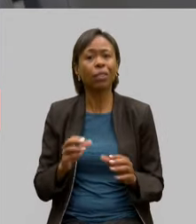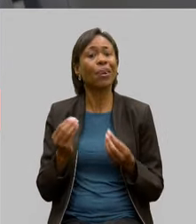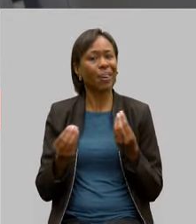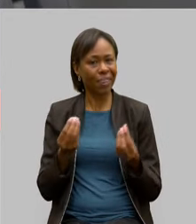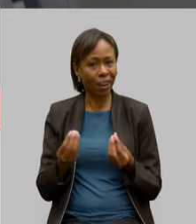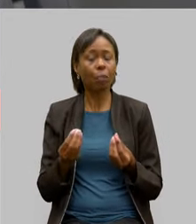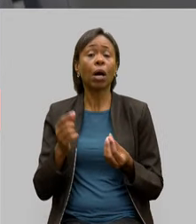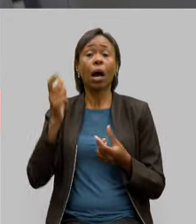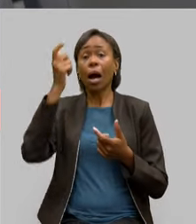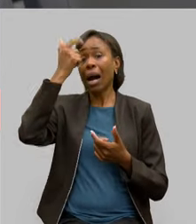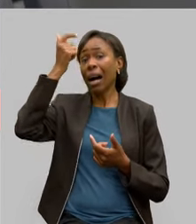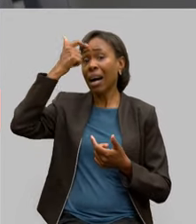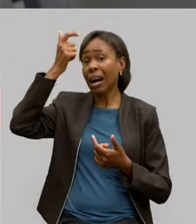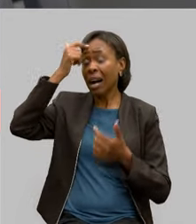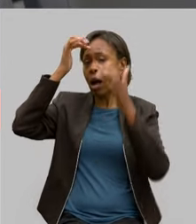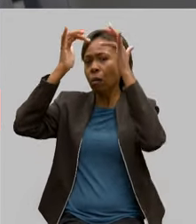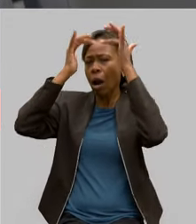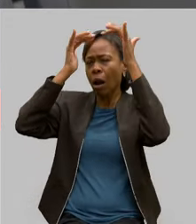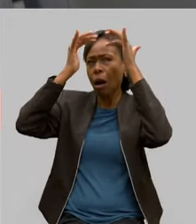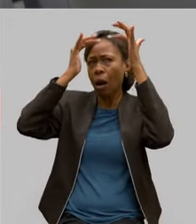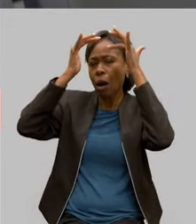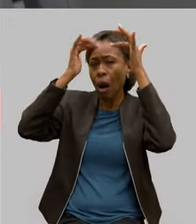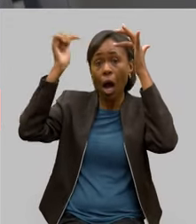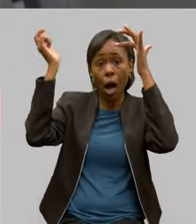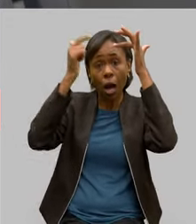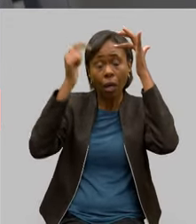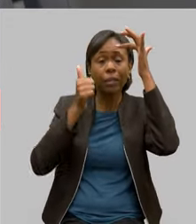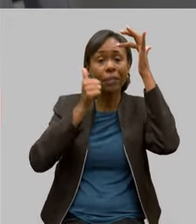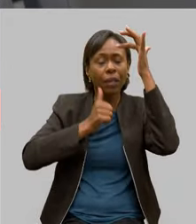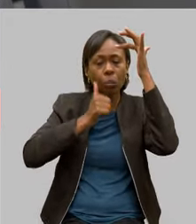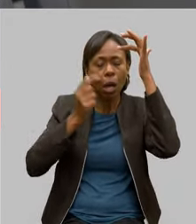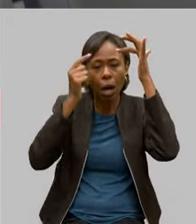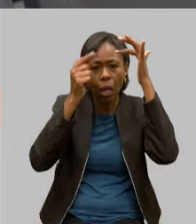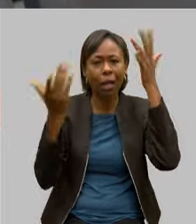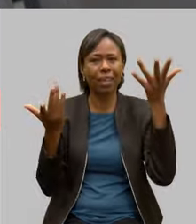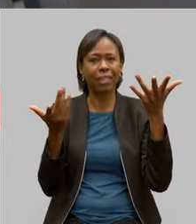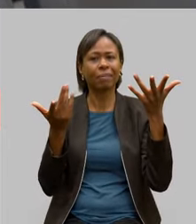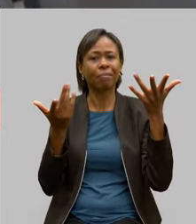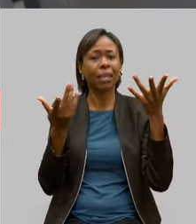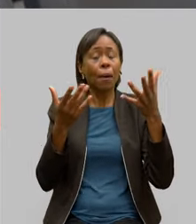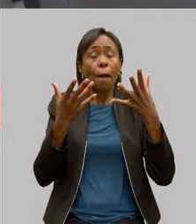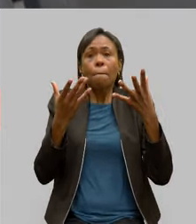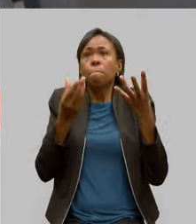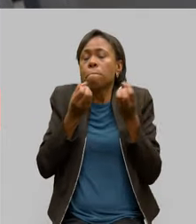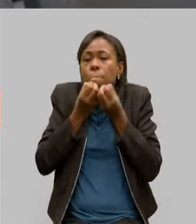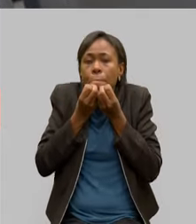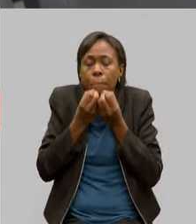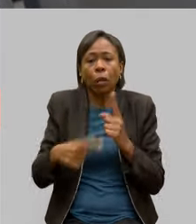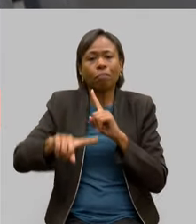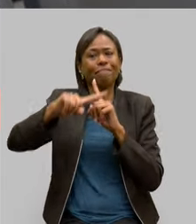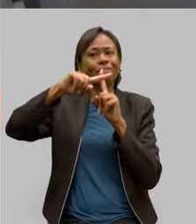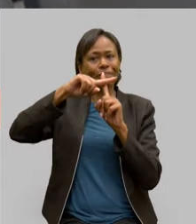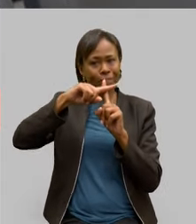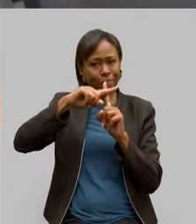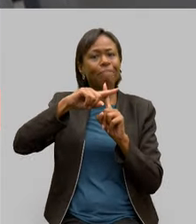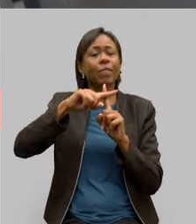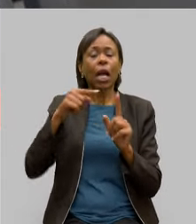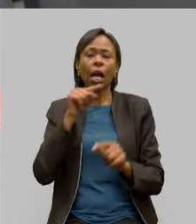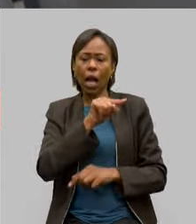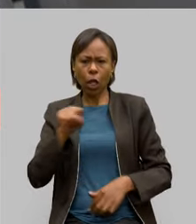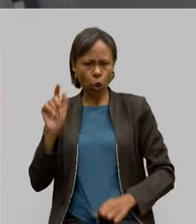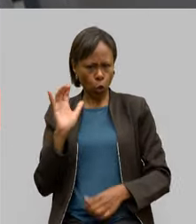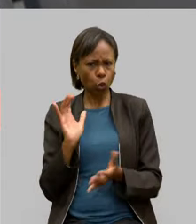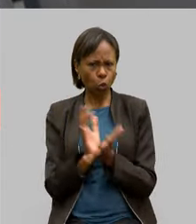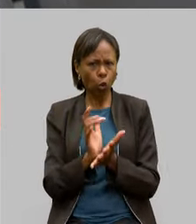parte neurológica da mulher foi assim sinceridade foi colocada de uma forma tão positiva que aquelas mulheres que